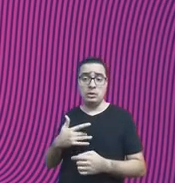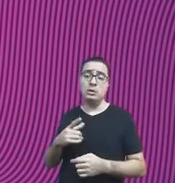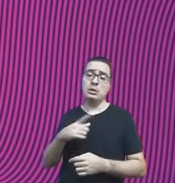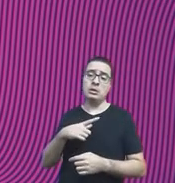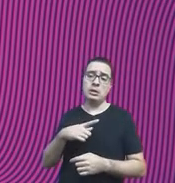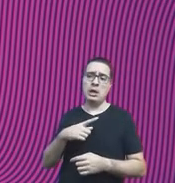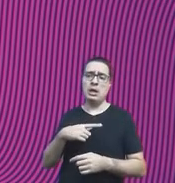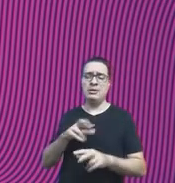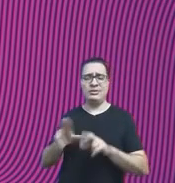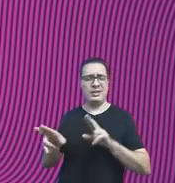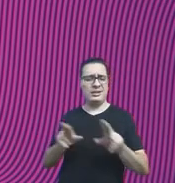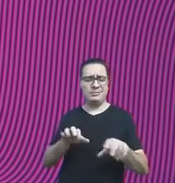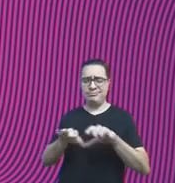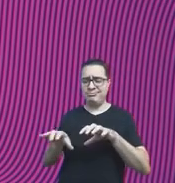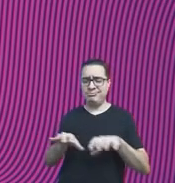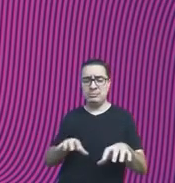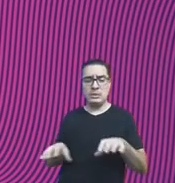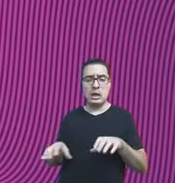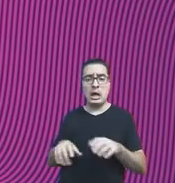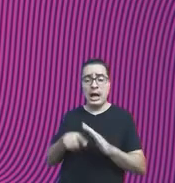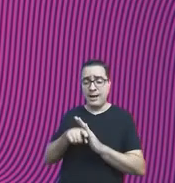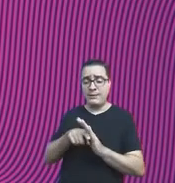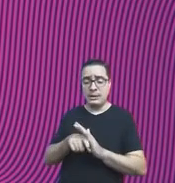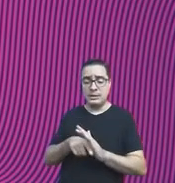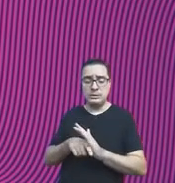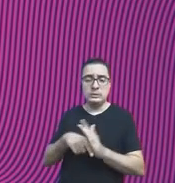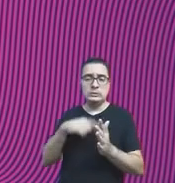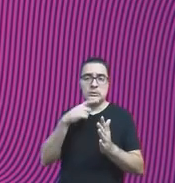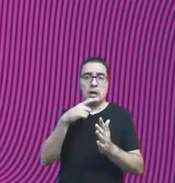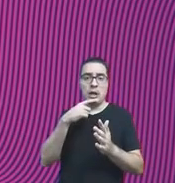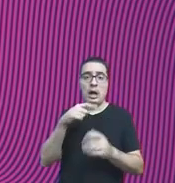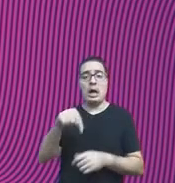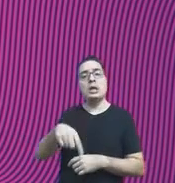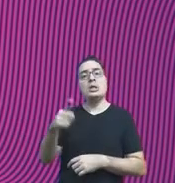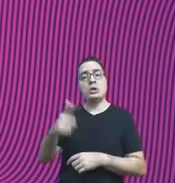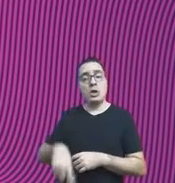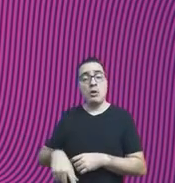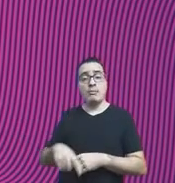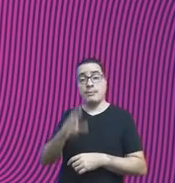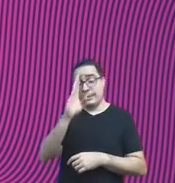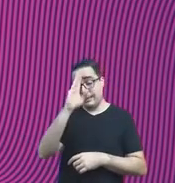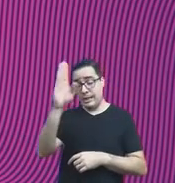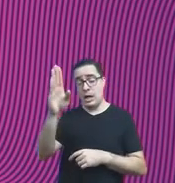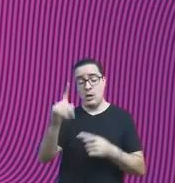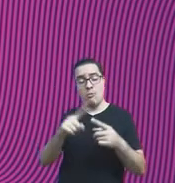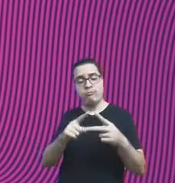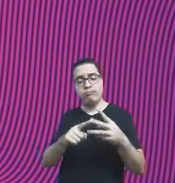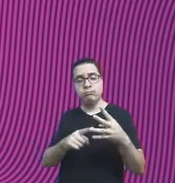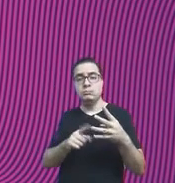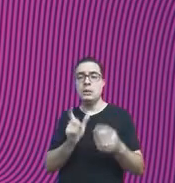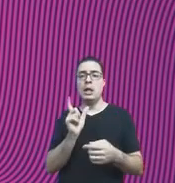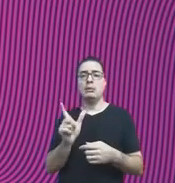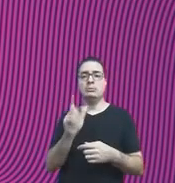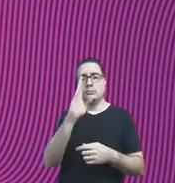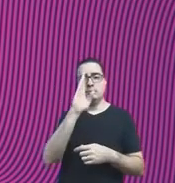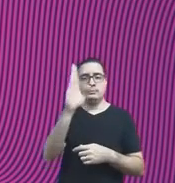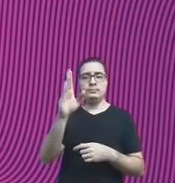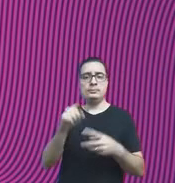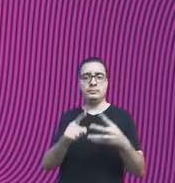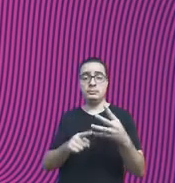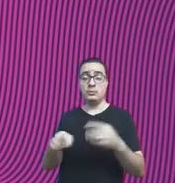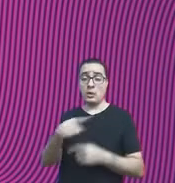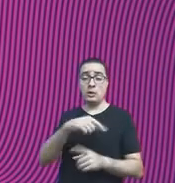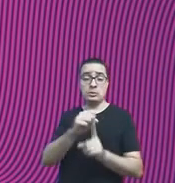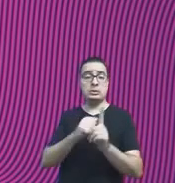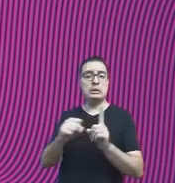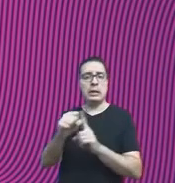e a avaliação é isolada. E aqui, de novo, para mim, a palavra-chave é priorização. Nós, como sociedade, temos que fazer um debate maduro de como